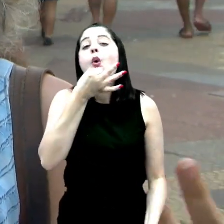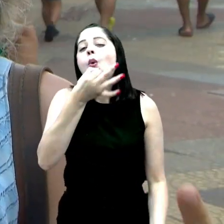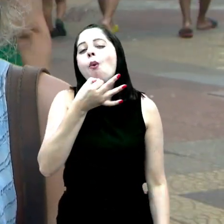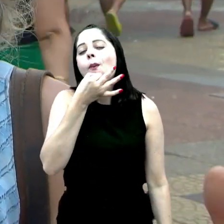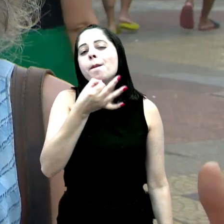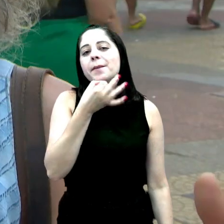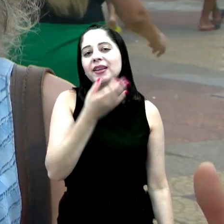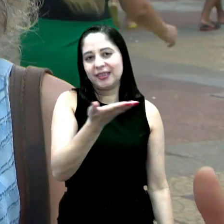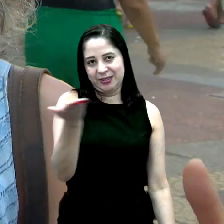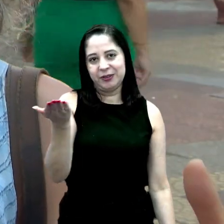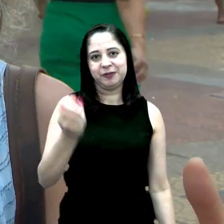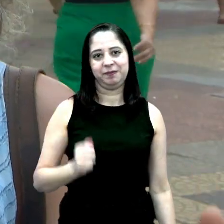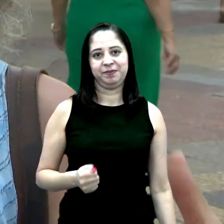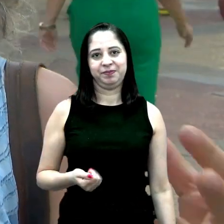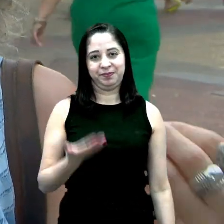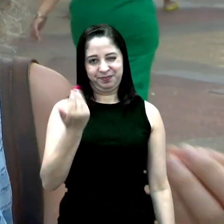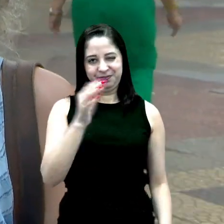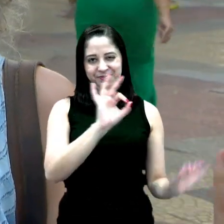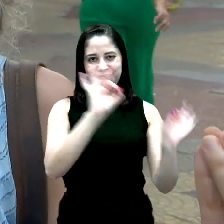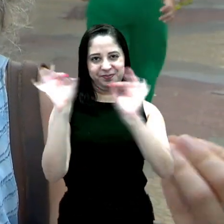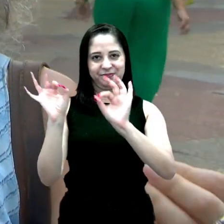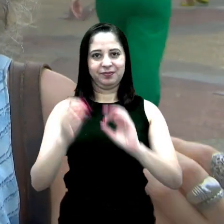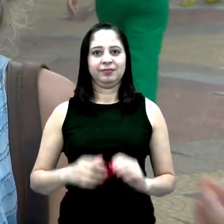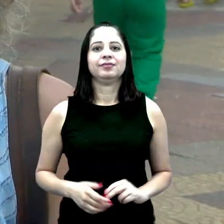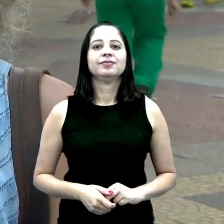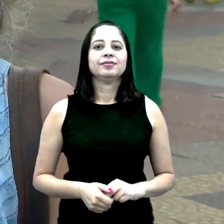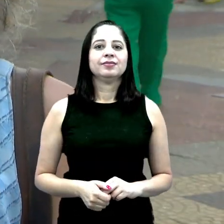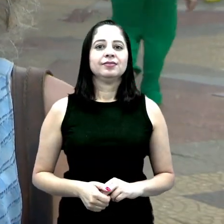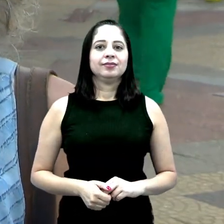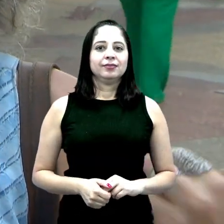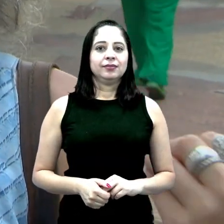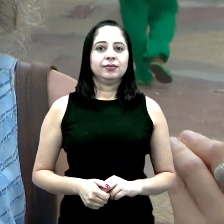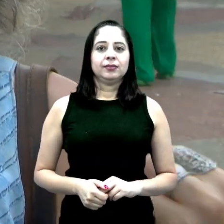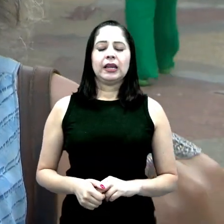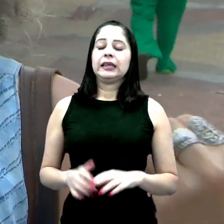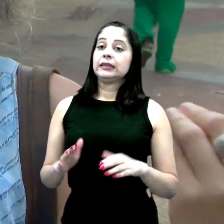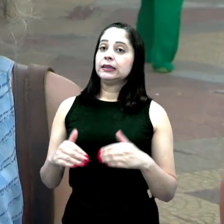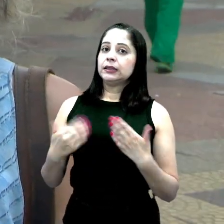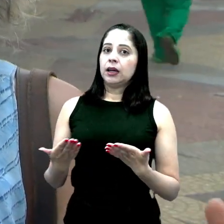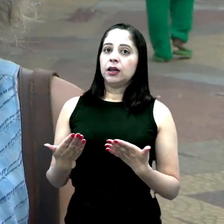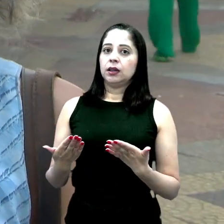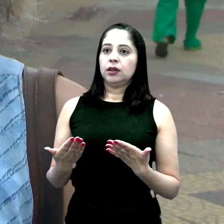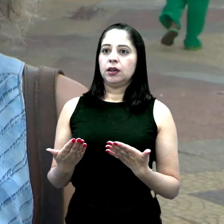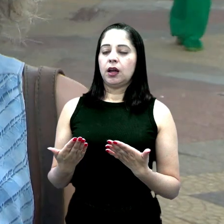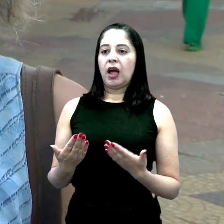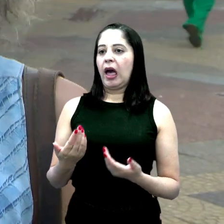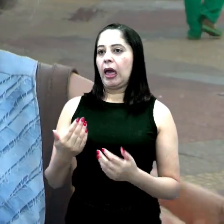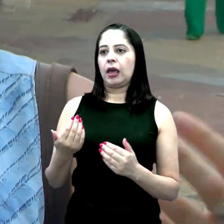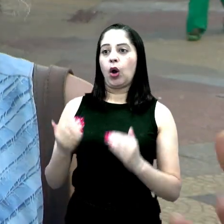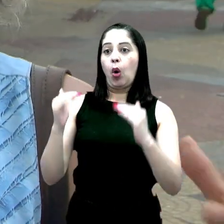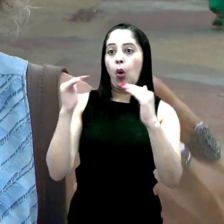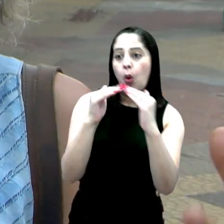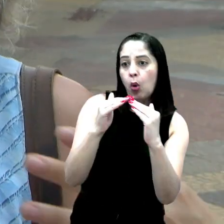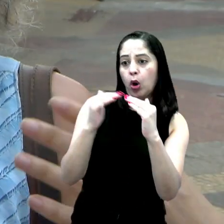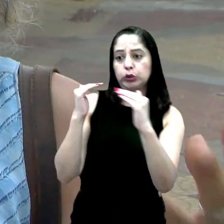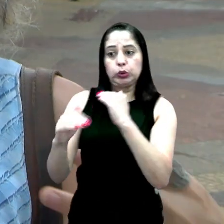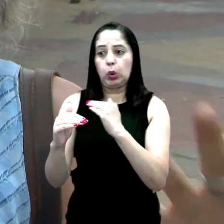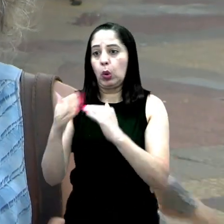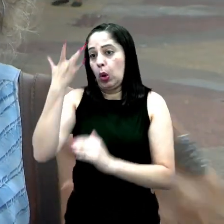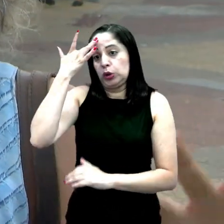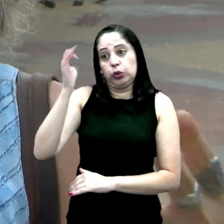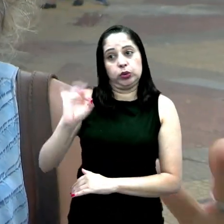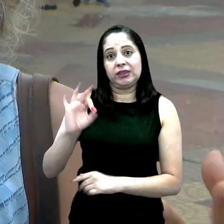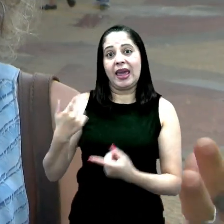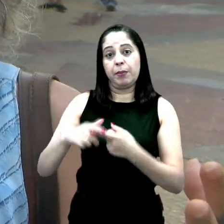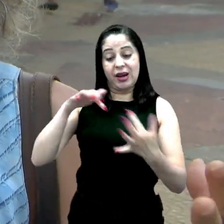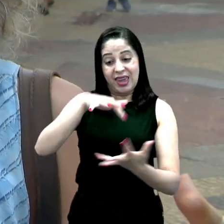em tempos de emergência climática, maneiras de receber isso com o menor impacto possível, né? Sendo aí, né,